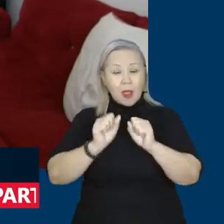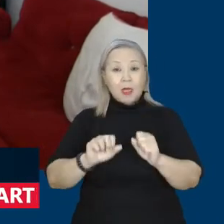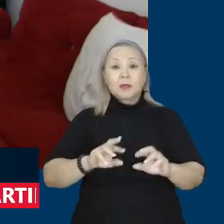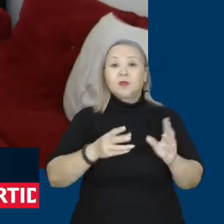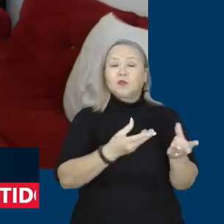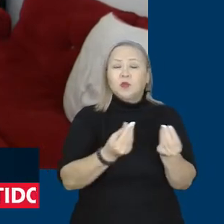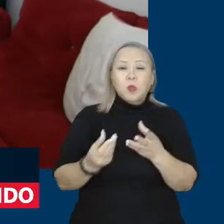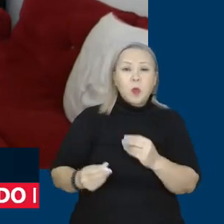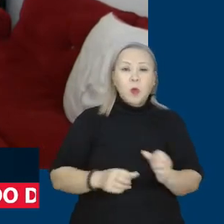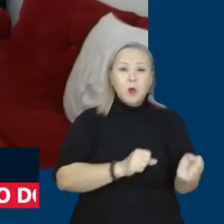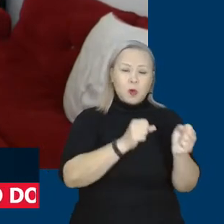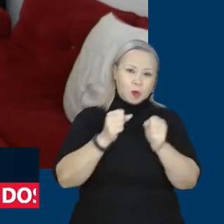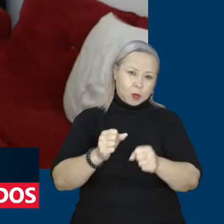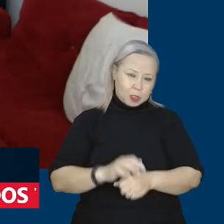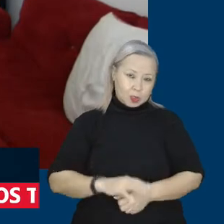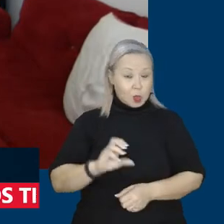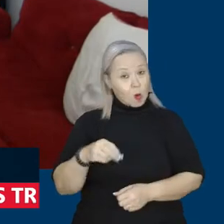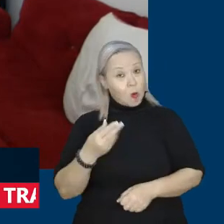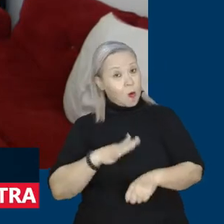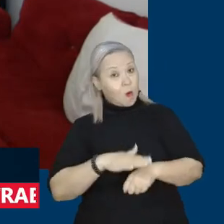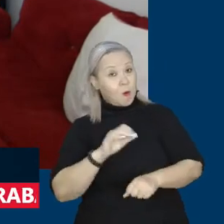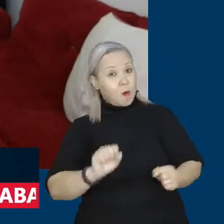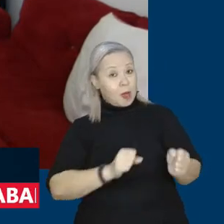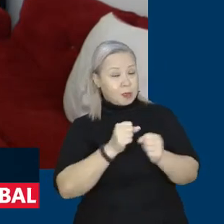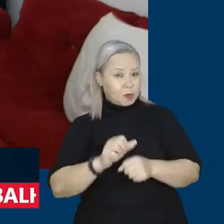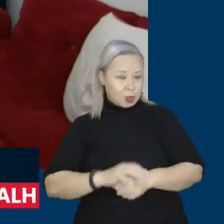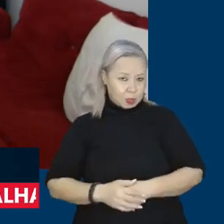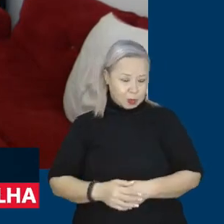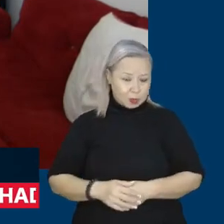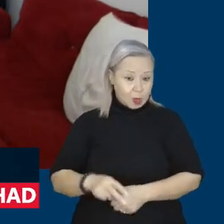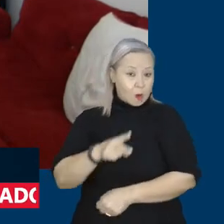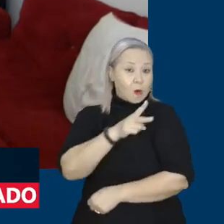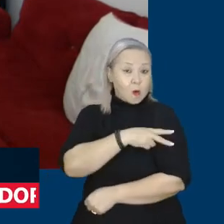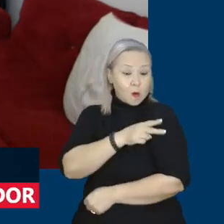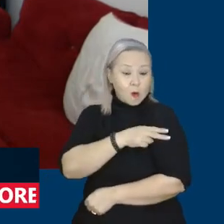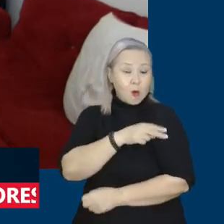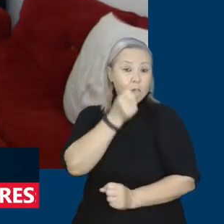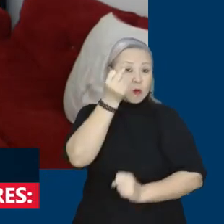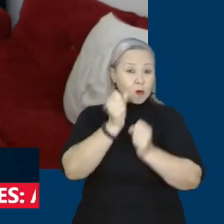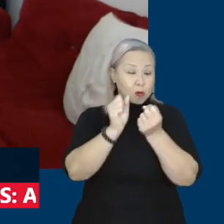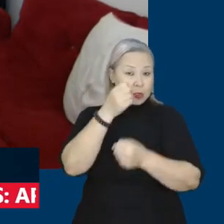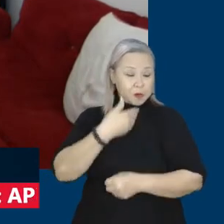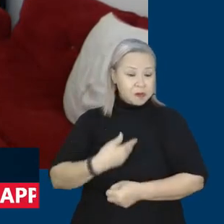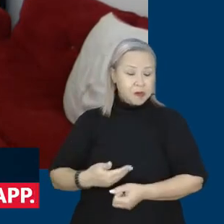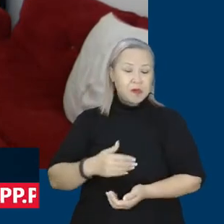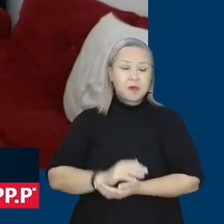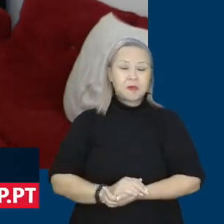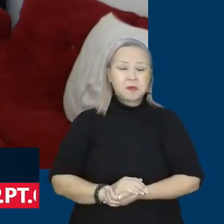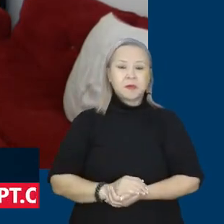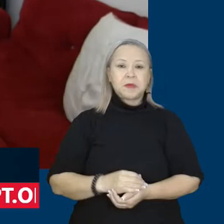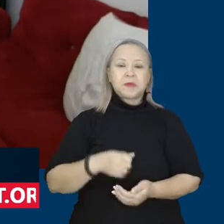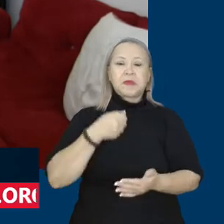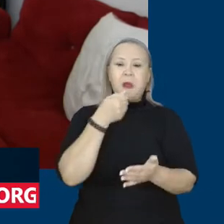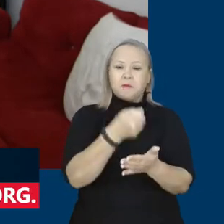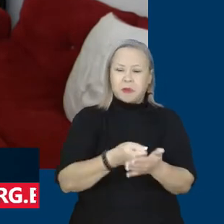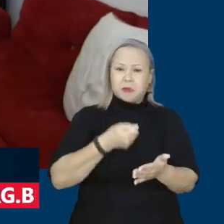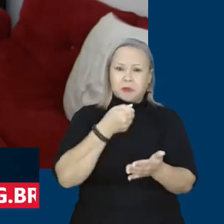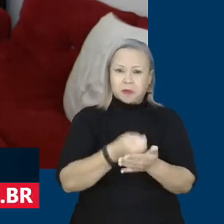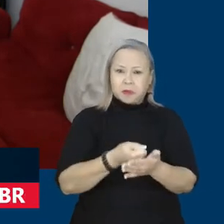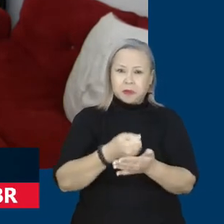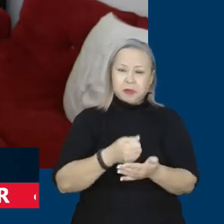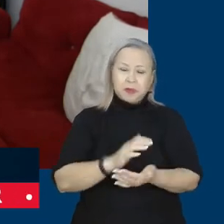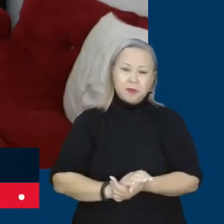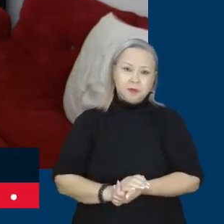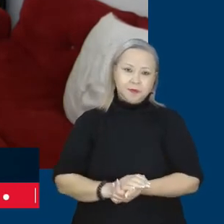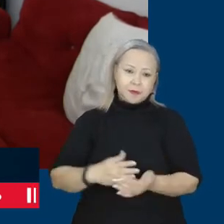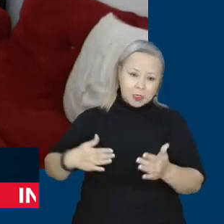poderosa contra o outro ou mais poderosa ainda né e cujo o chefe dessa máquina não poupou esforços para atropelar a lei